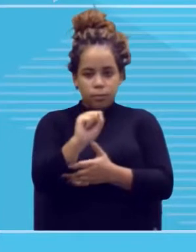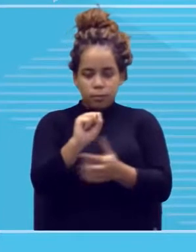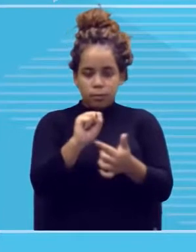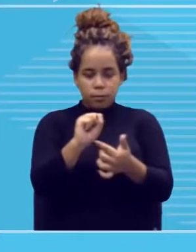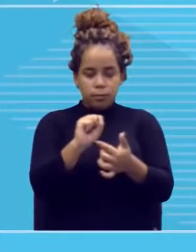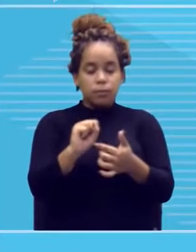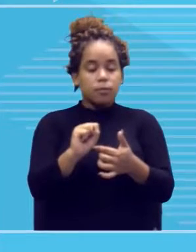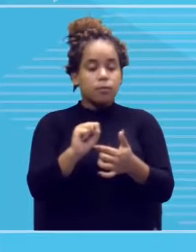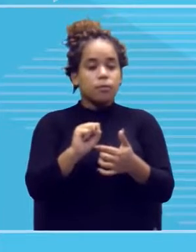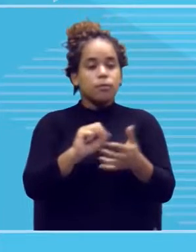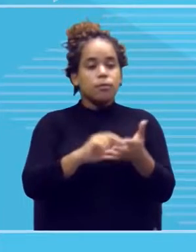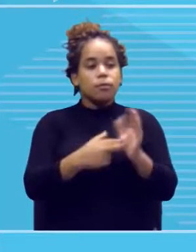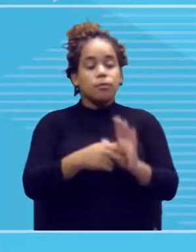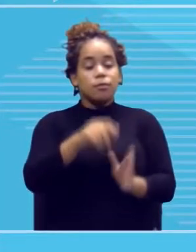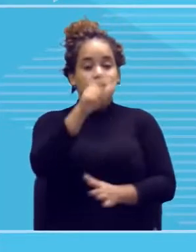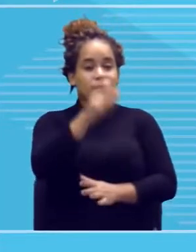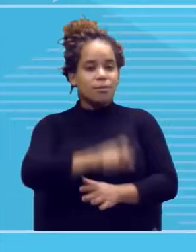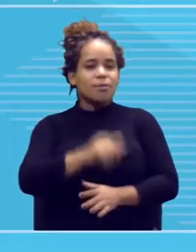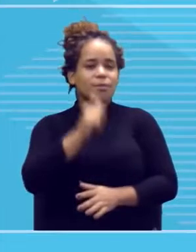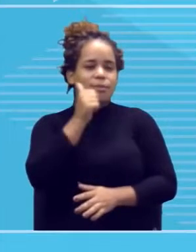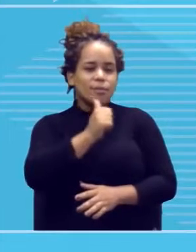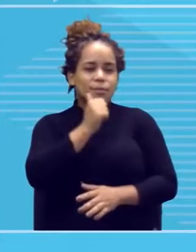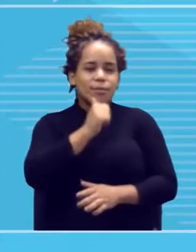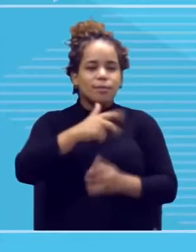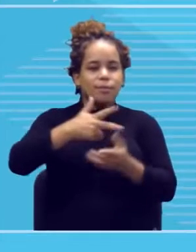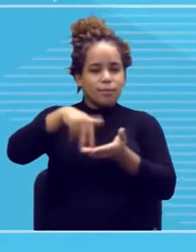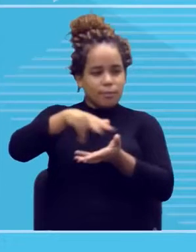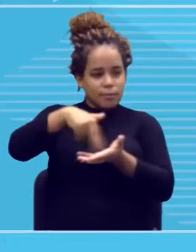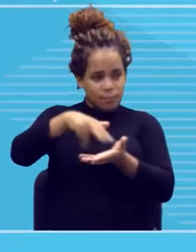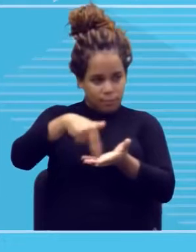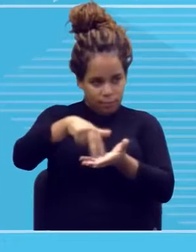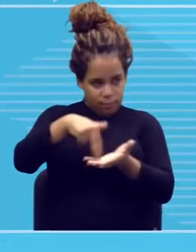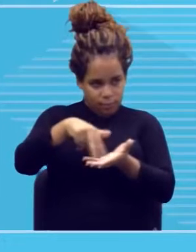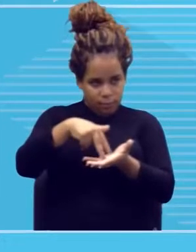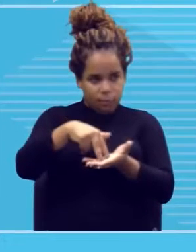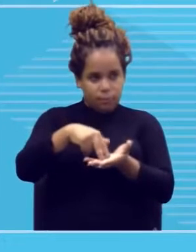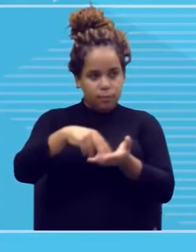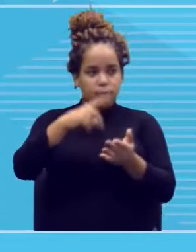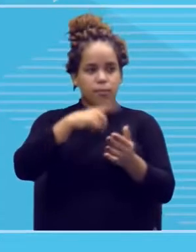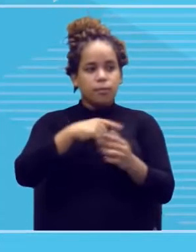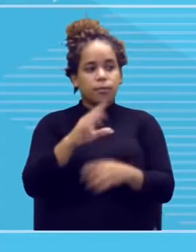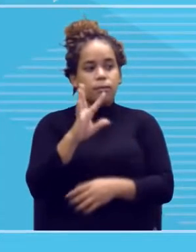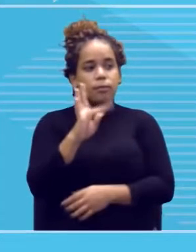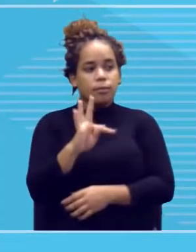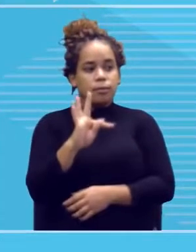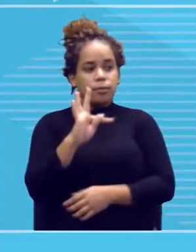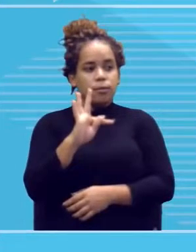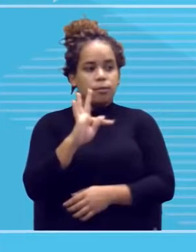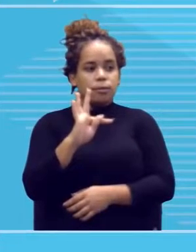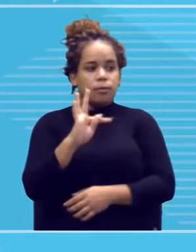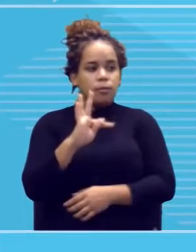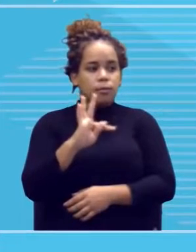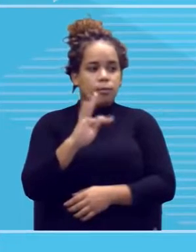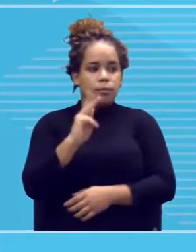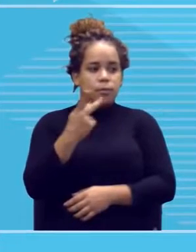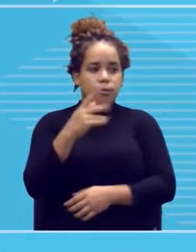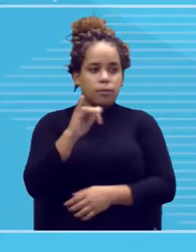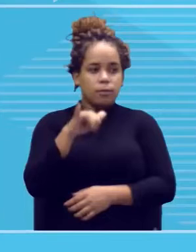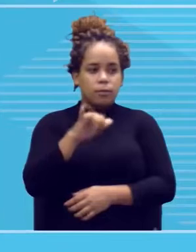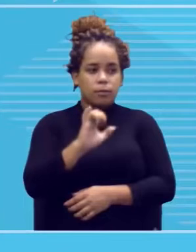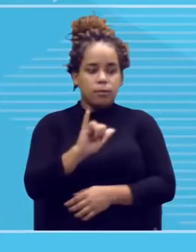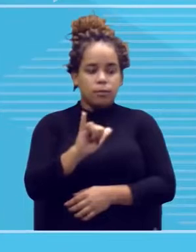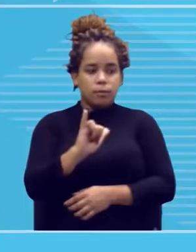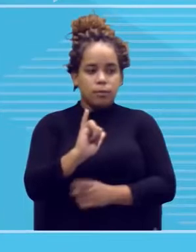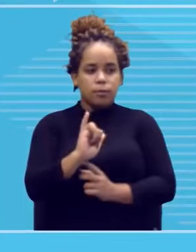ela dança só E se fosse na terceira pessoa no segundo exemplo do concurso velho já na terceira pessoa do plural